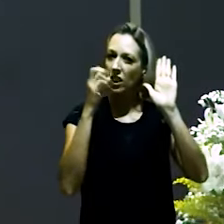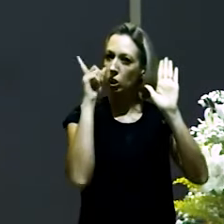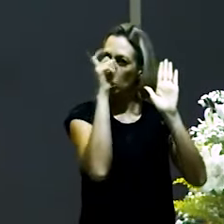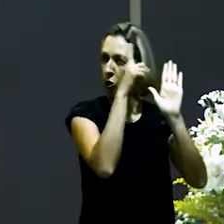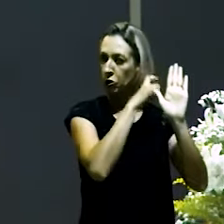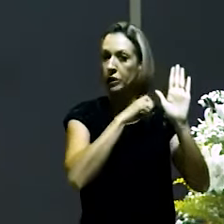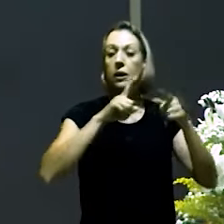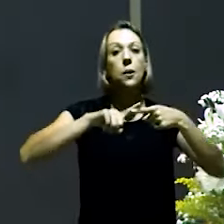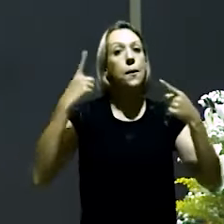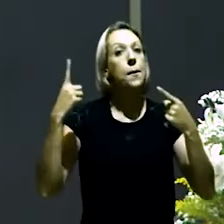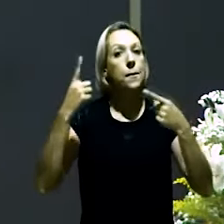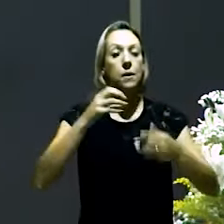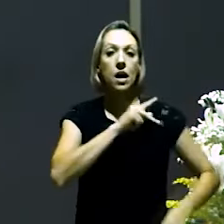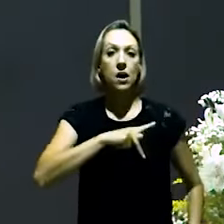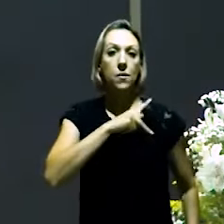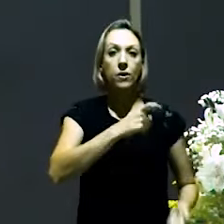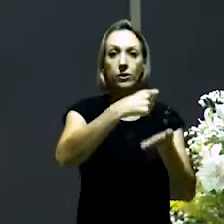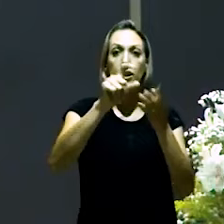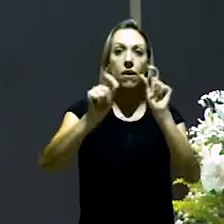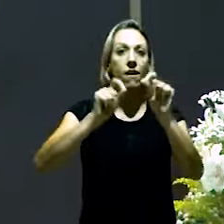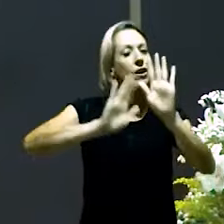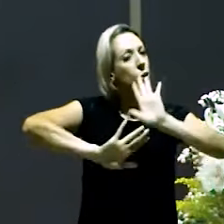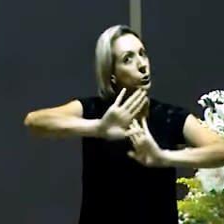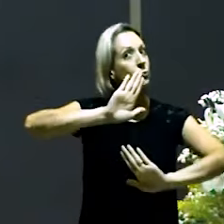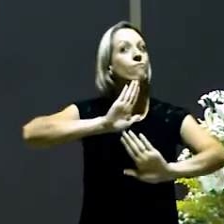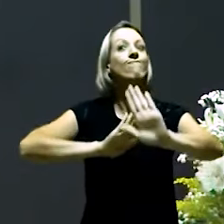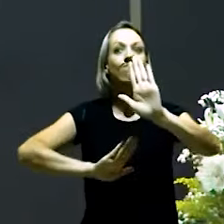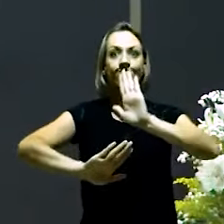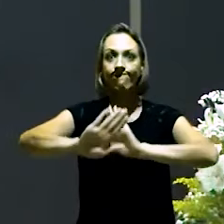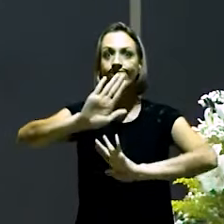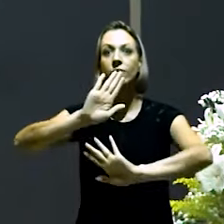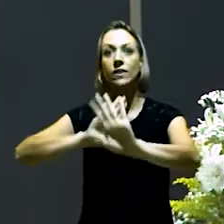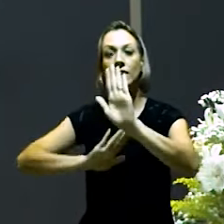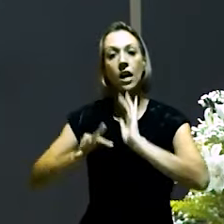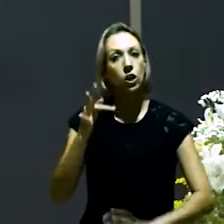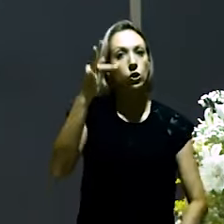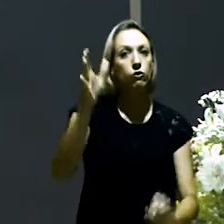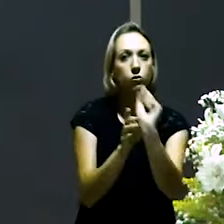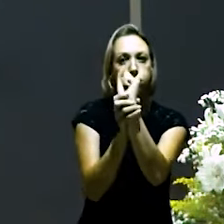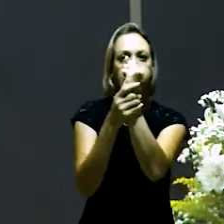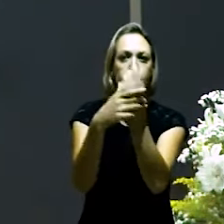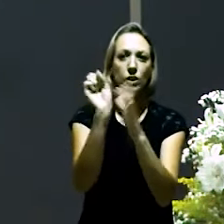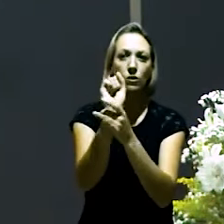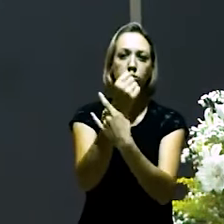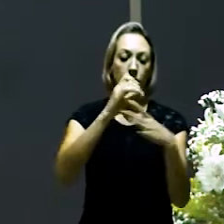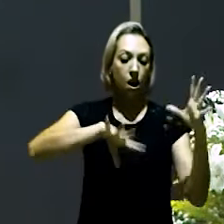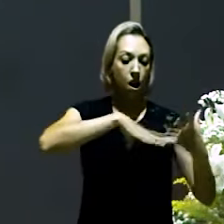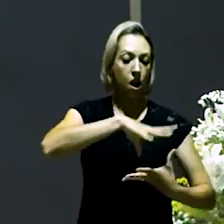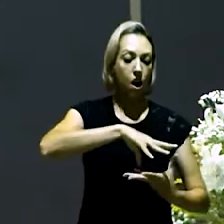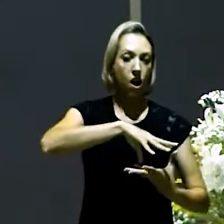dizendo: tenham cuidado para não serem escravizados pelos poderes espirituais deste